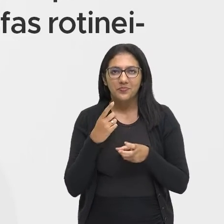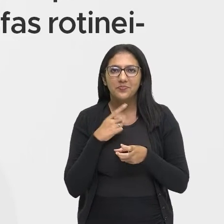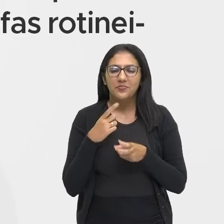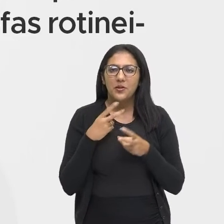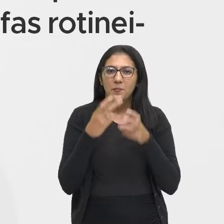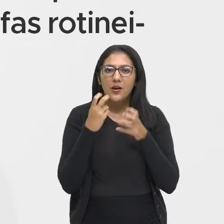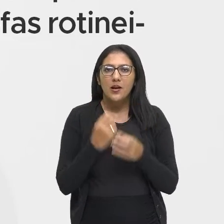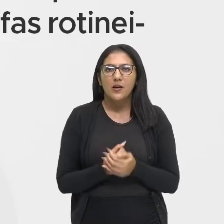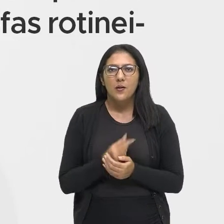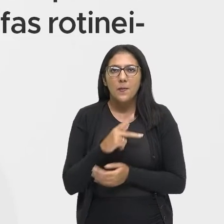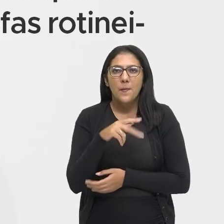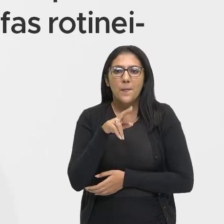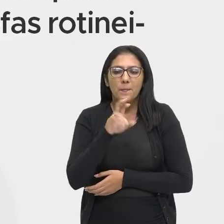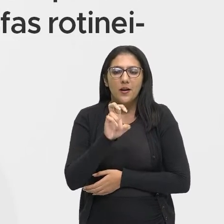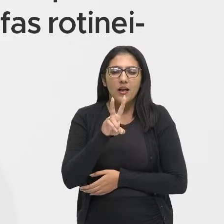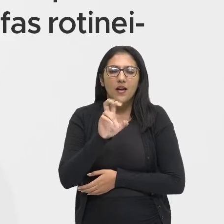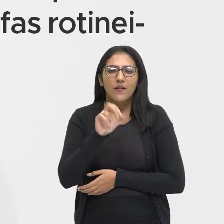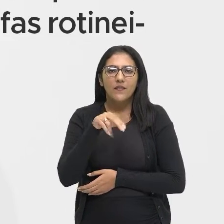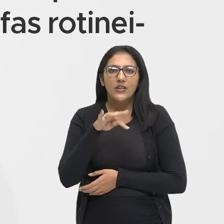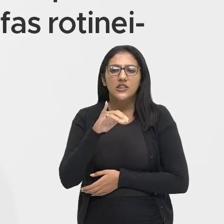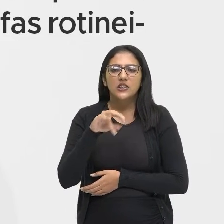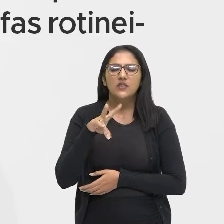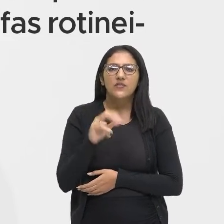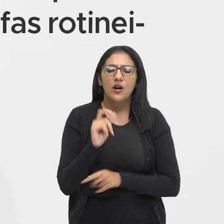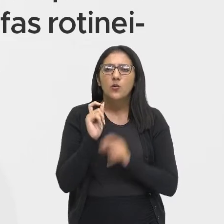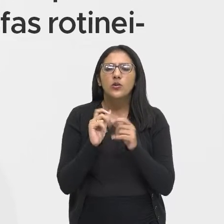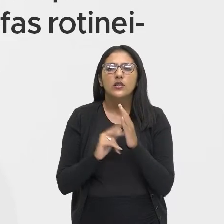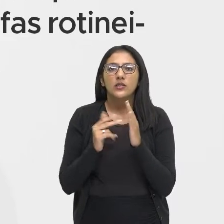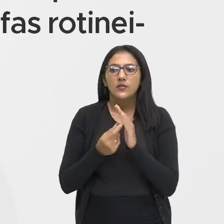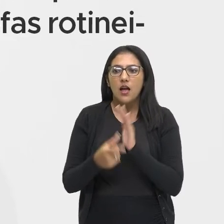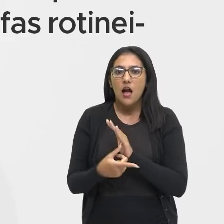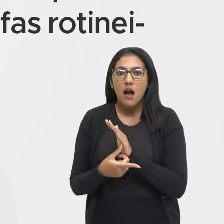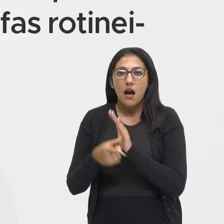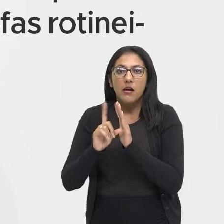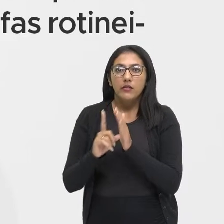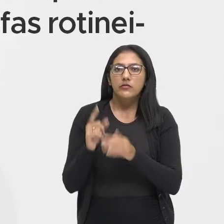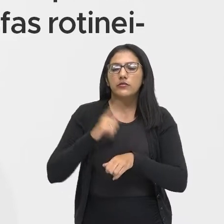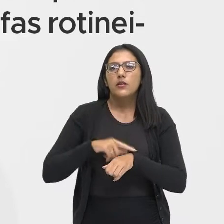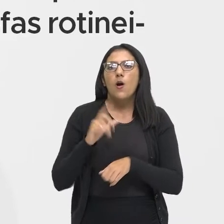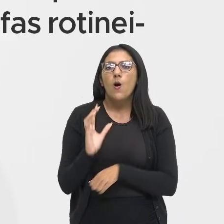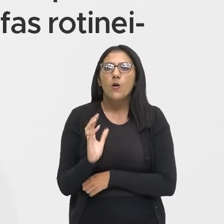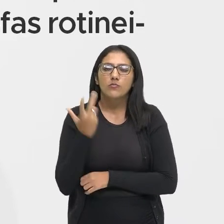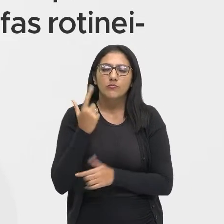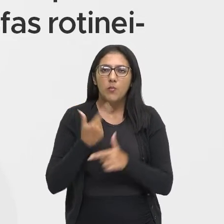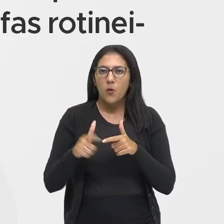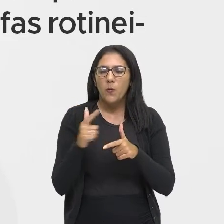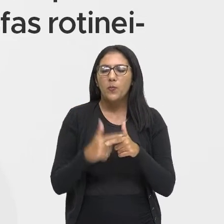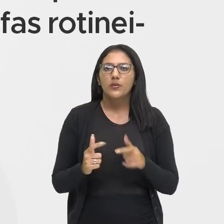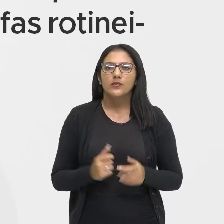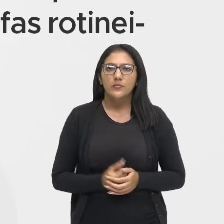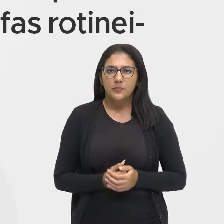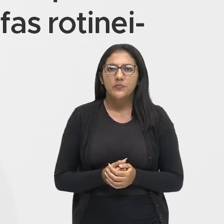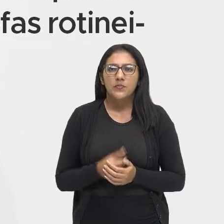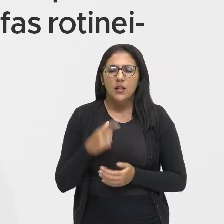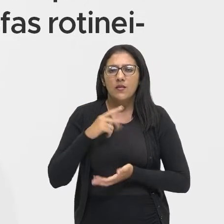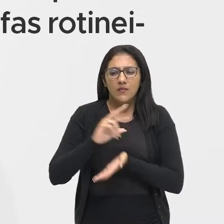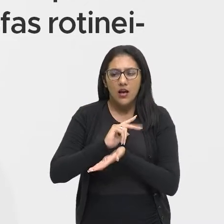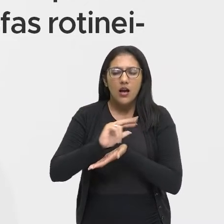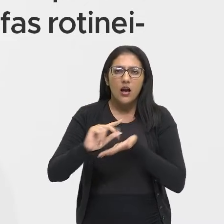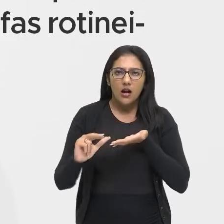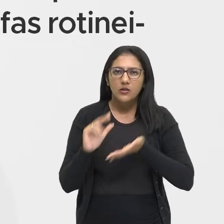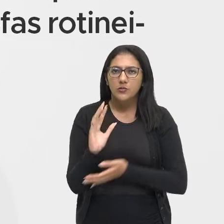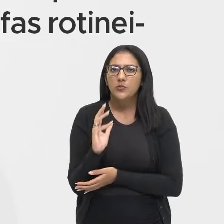a manutenção proativa do equipamento. Antes que um defeito ou falha ocorra, ela envolve